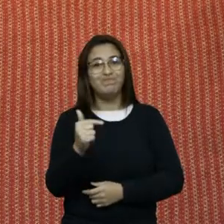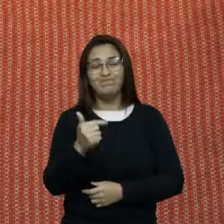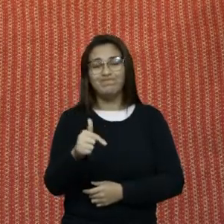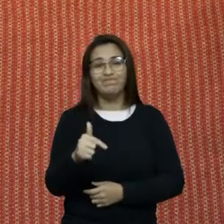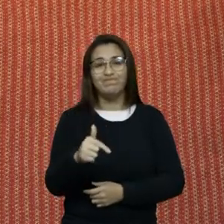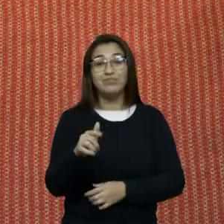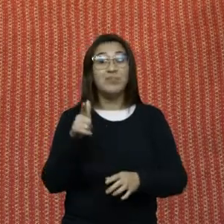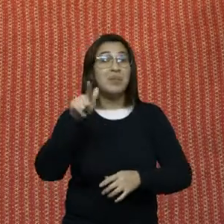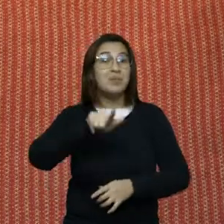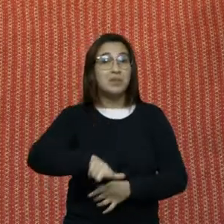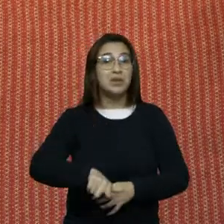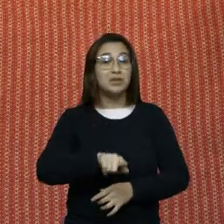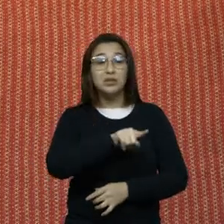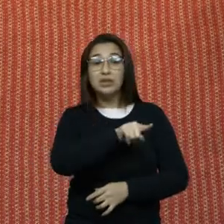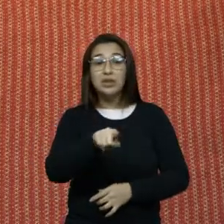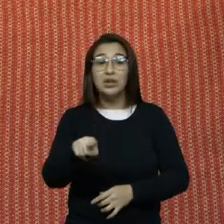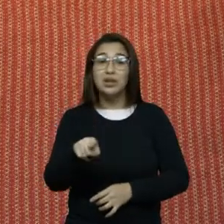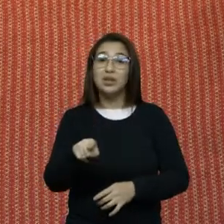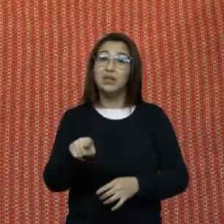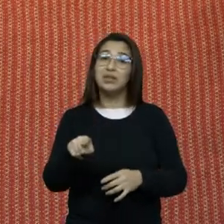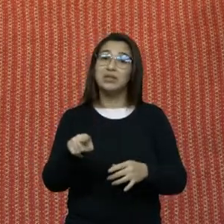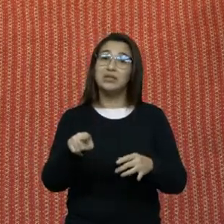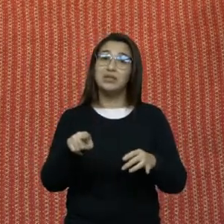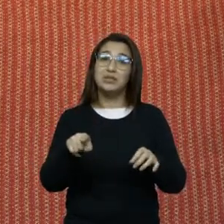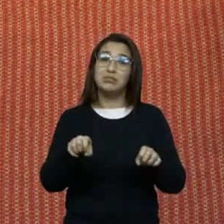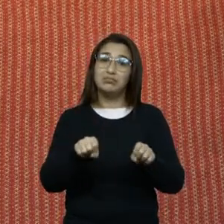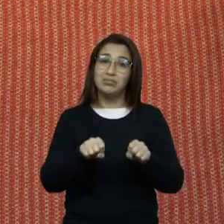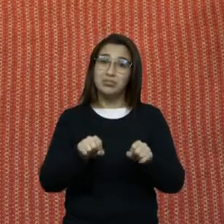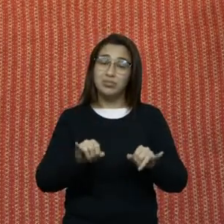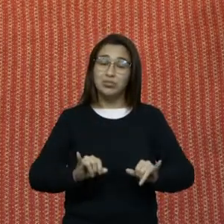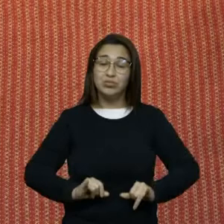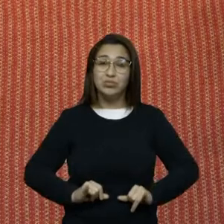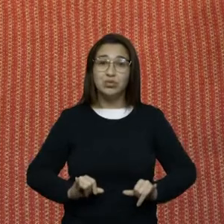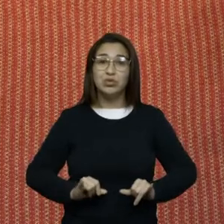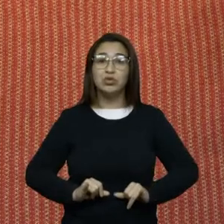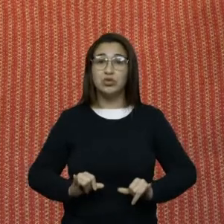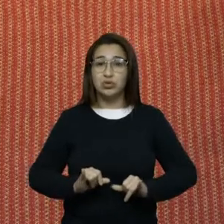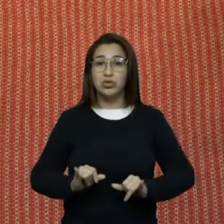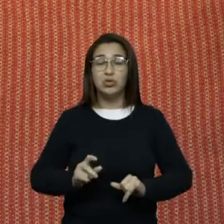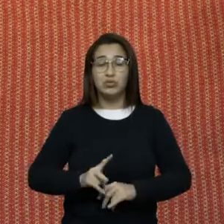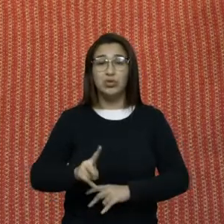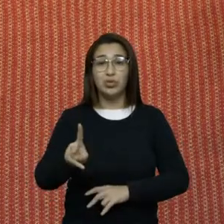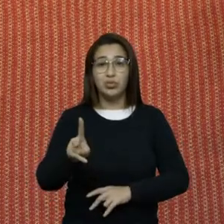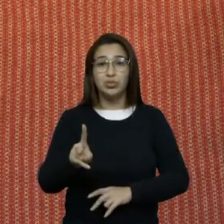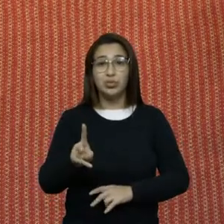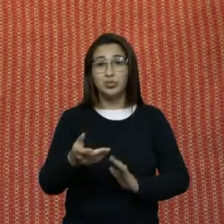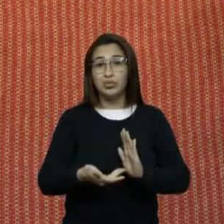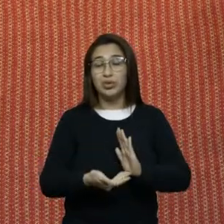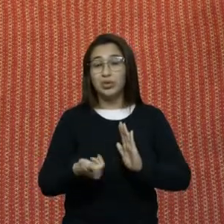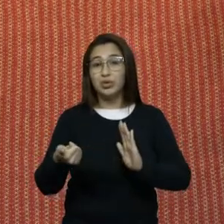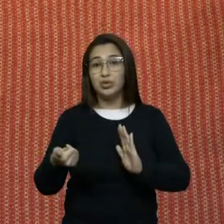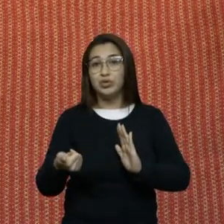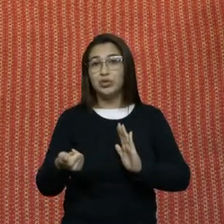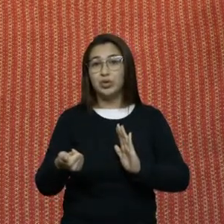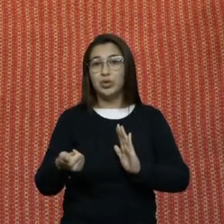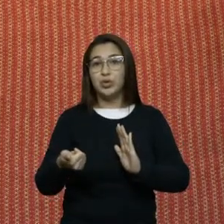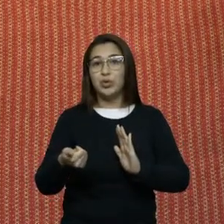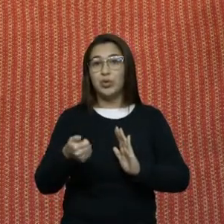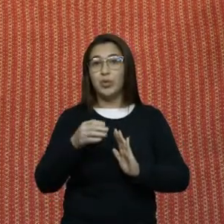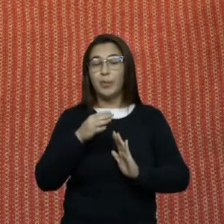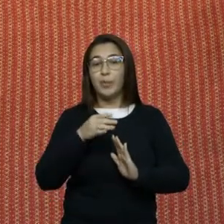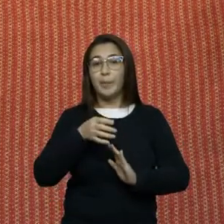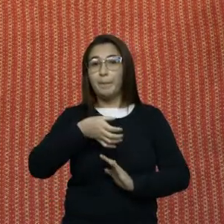terem sido contemplados foram totalmente contemplados Oi se tirou as bebidas